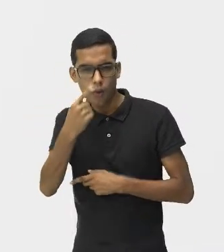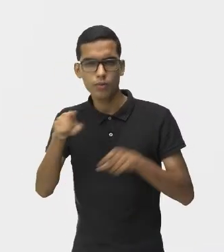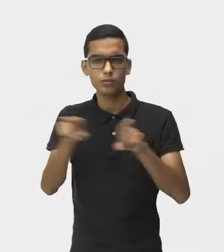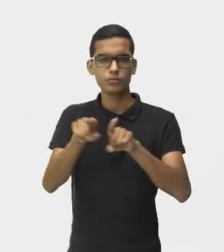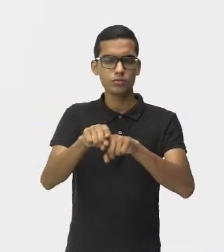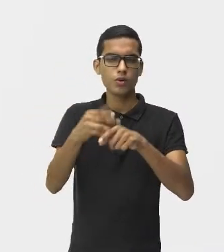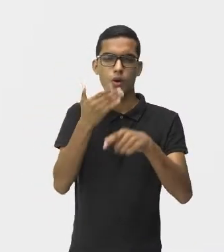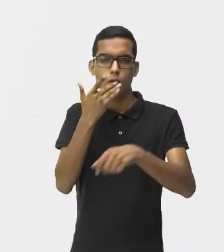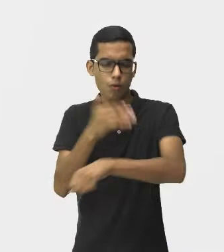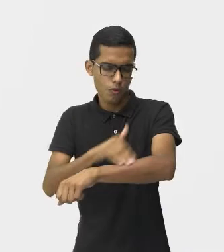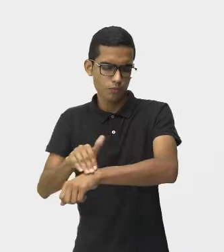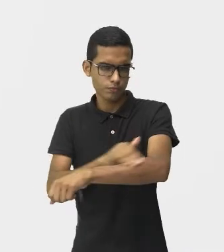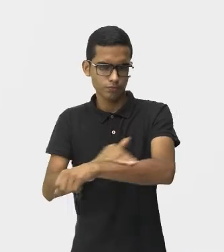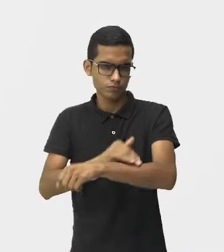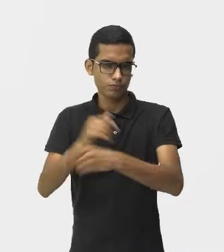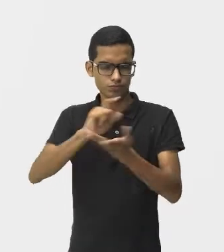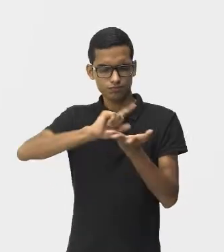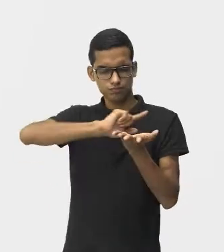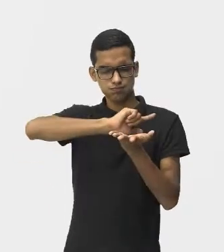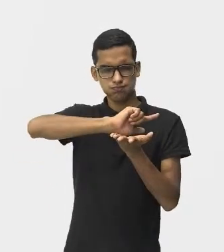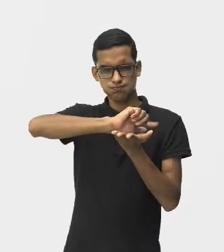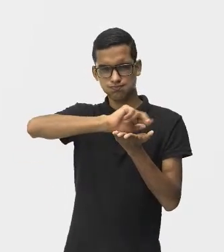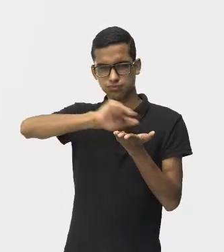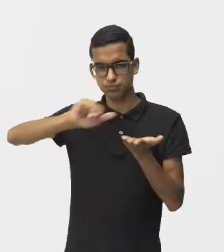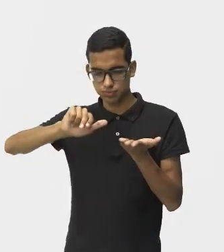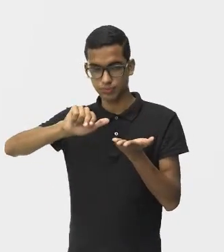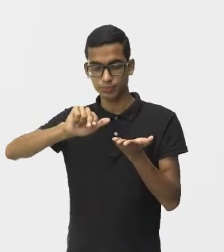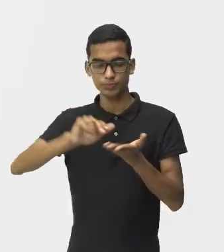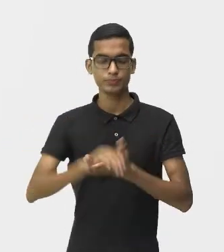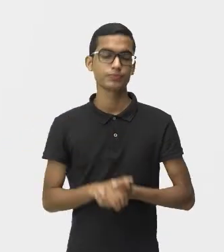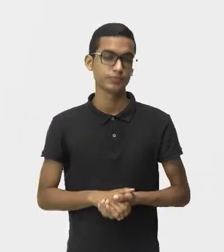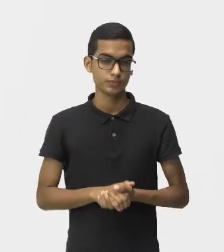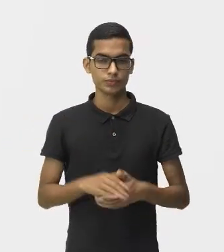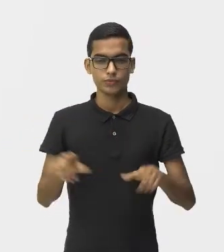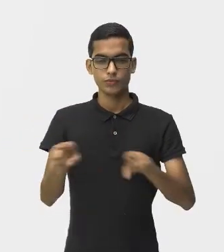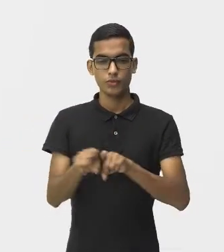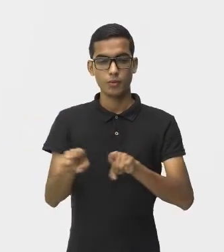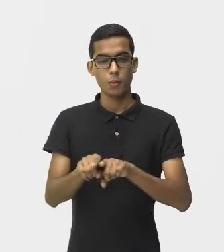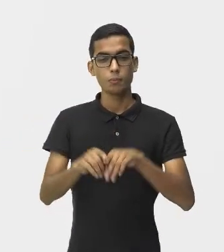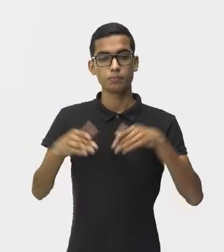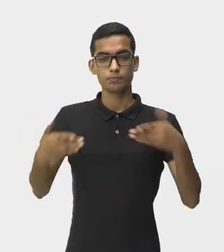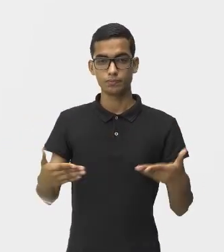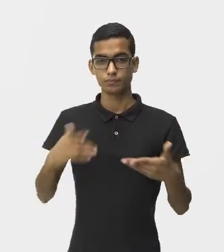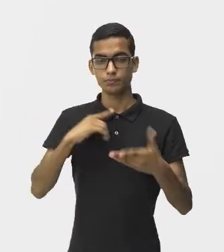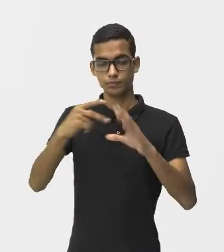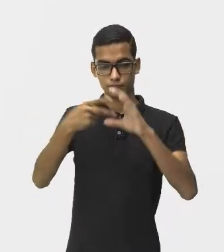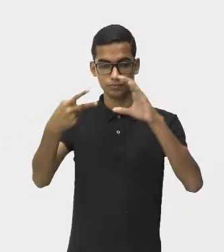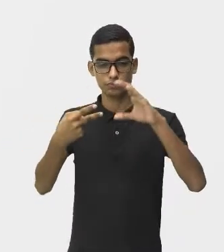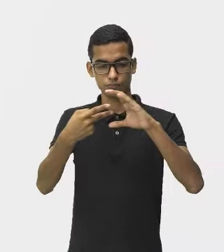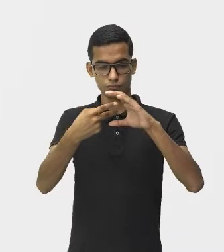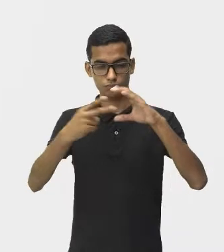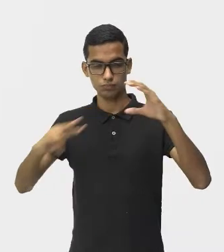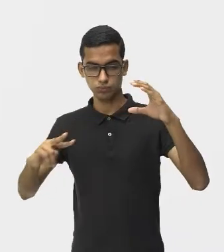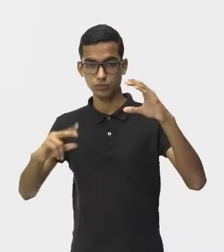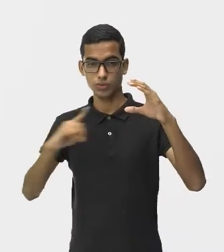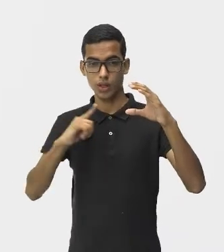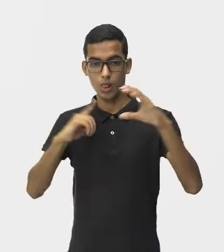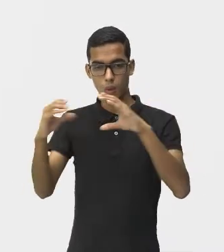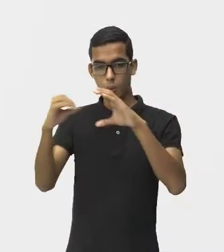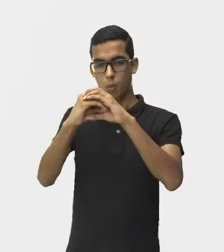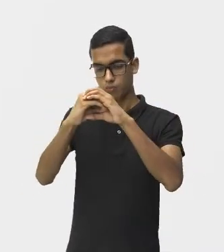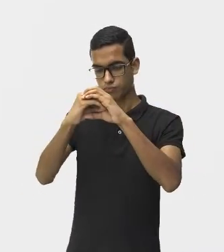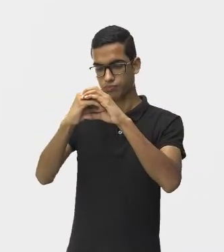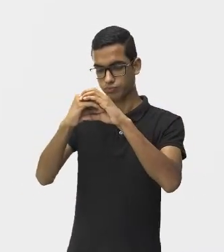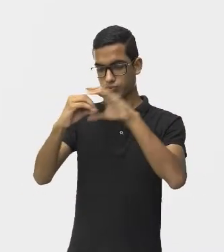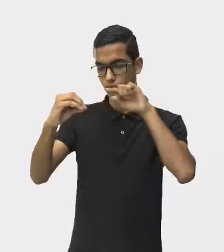como a gente observou, eles estão localizados no núcleo das células que compõem o ser vivo. Tá? Então, a gente